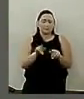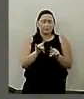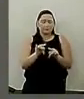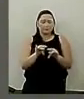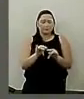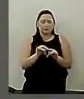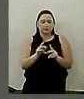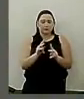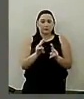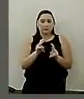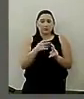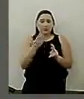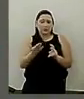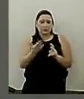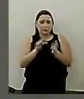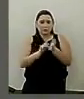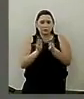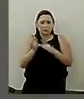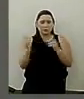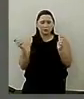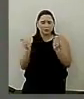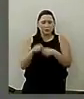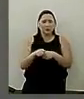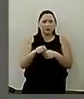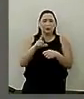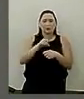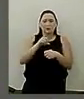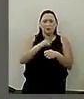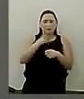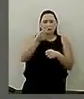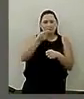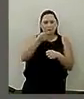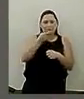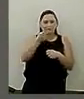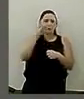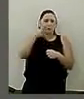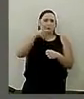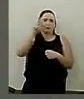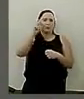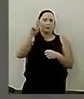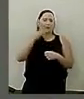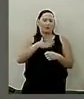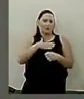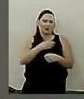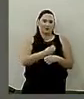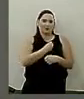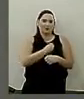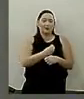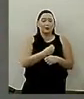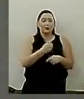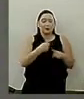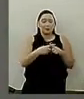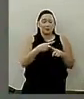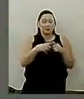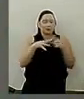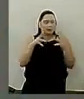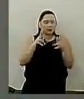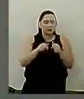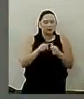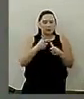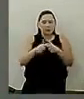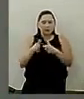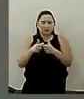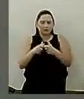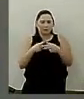Ele pode reivindicar o senhorio sobre a minha vida, sobre a sua vida, porque todas as